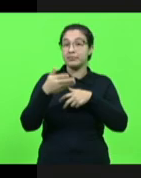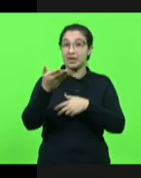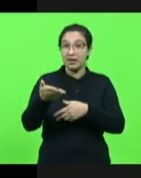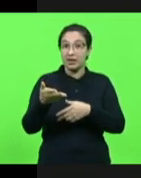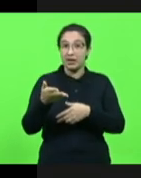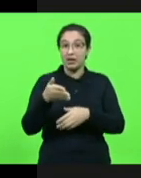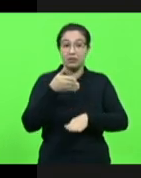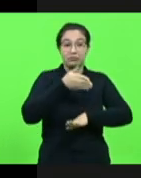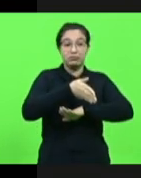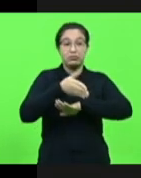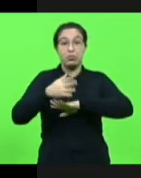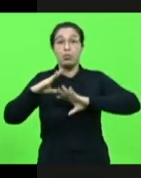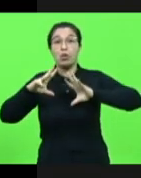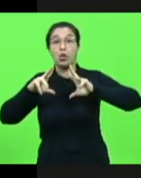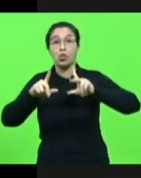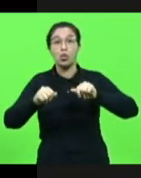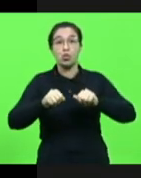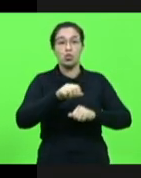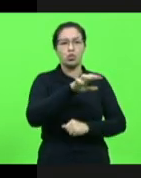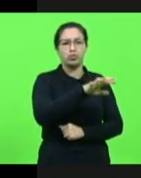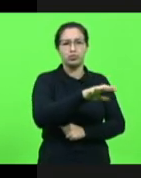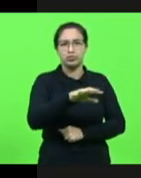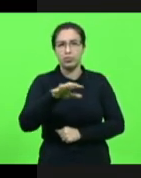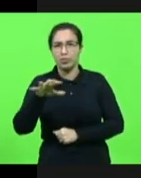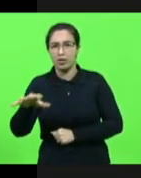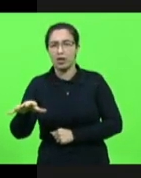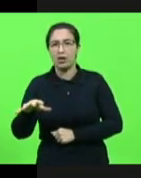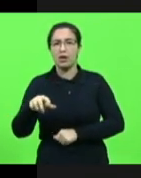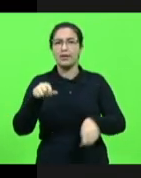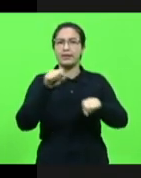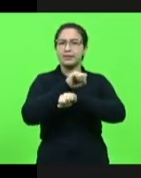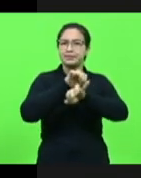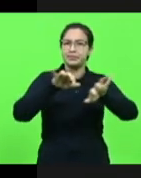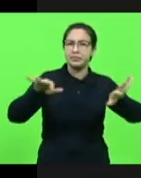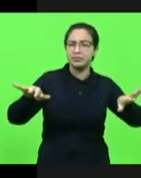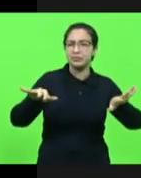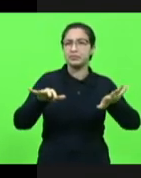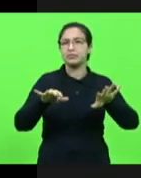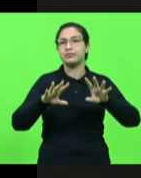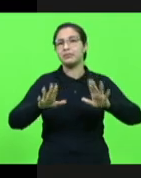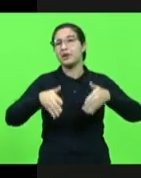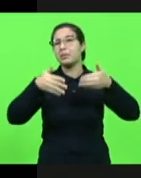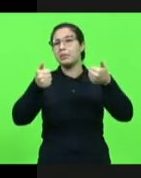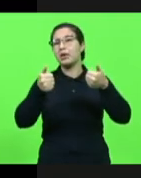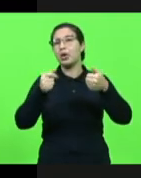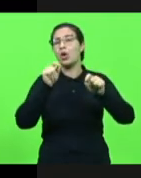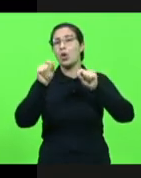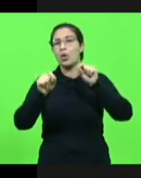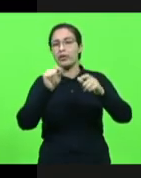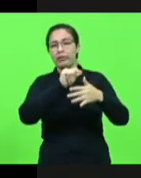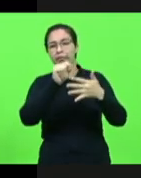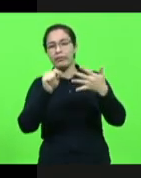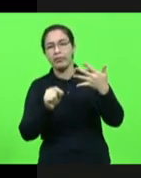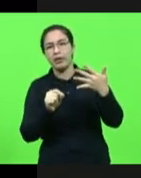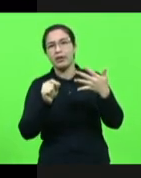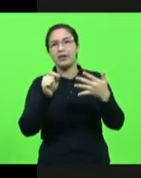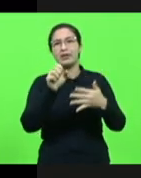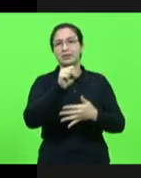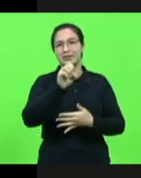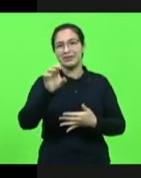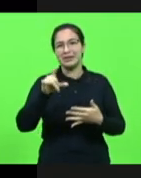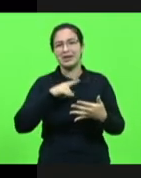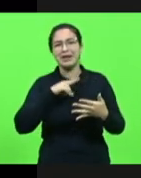os setores para divulgar as melhores coisas do Estado de Santa Catarina. Por isso,